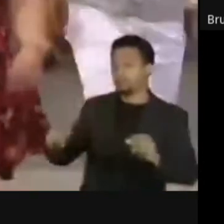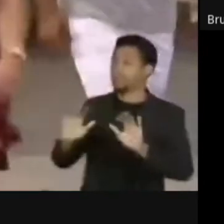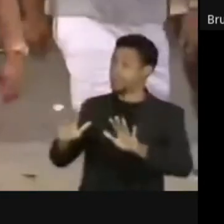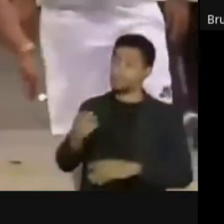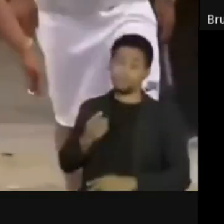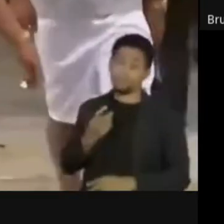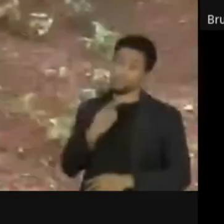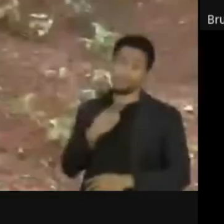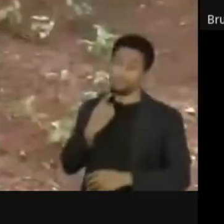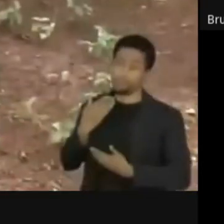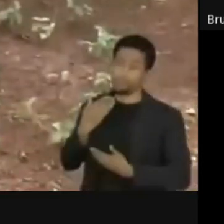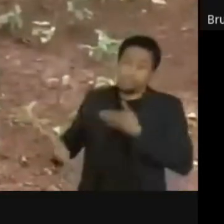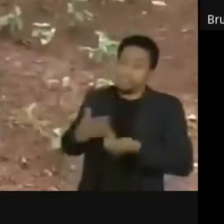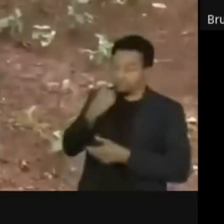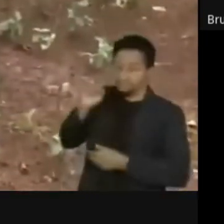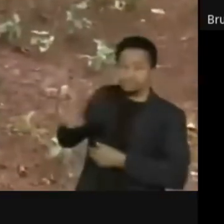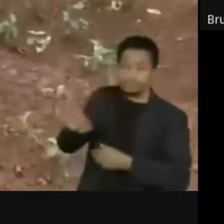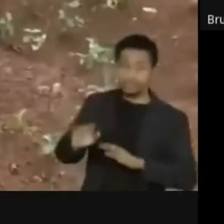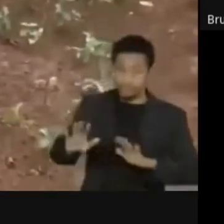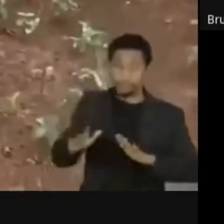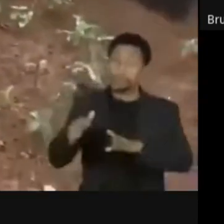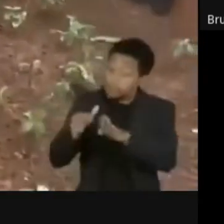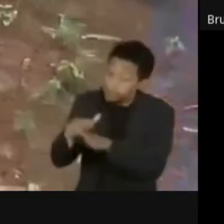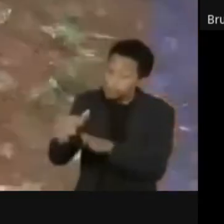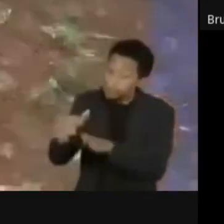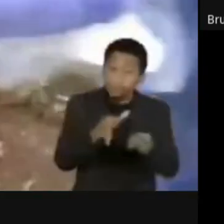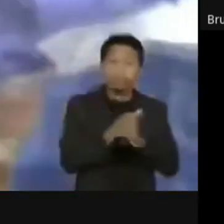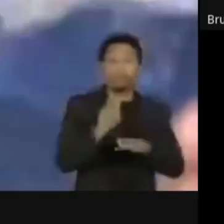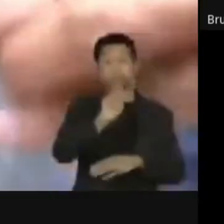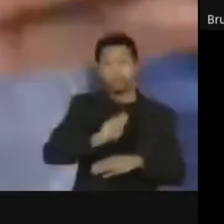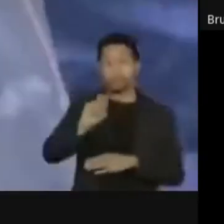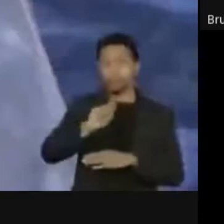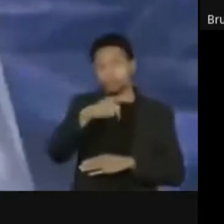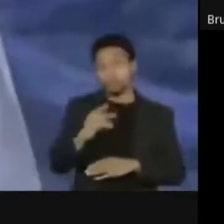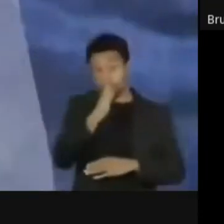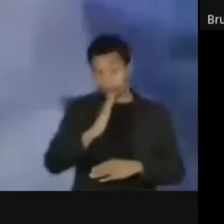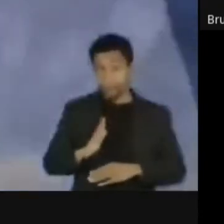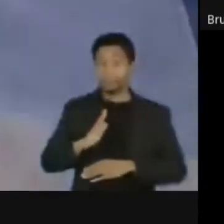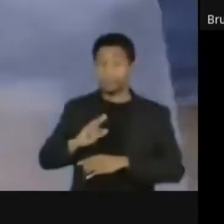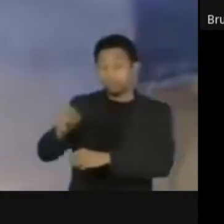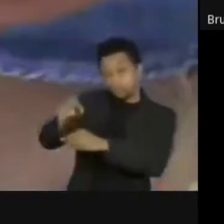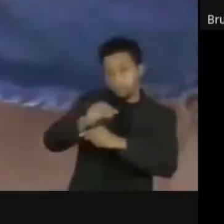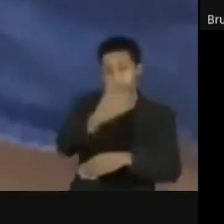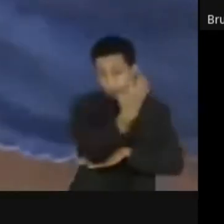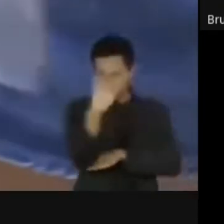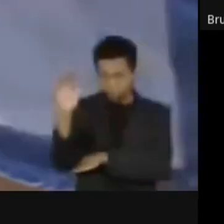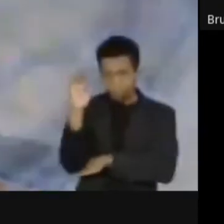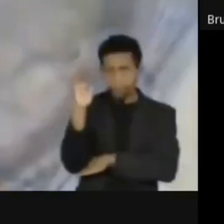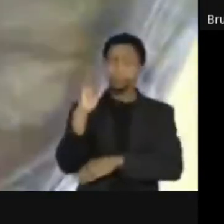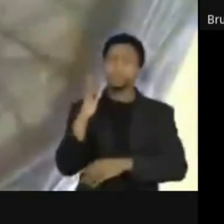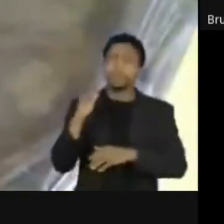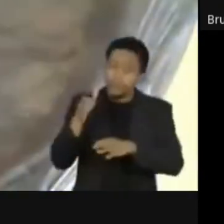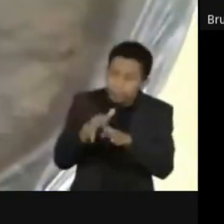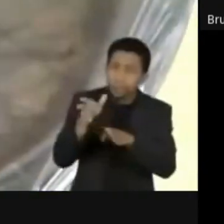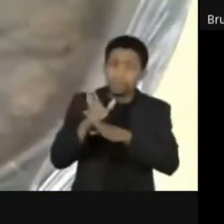pode ser feito de qualquer forma. Uma das recomendações da Associação Brasileira de Engenharia Sanitária e Ambiental é colocar o item em um